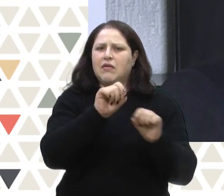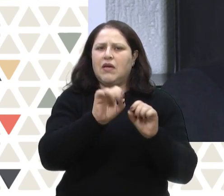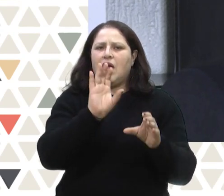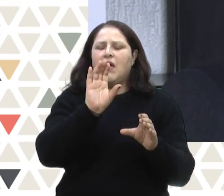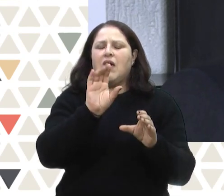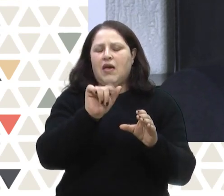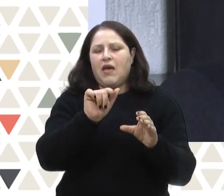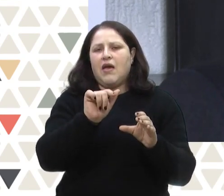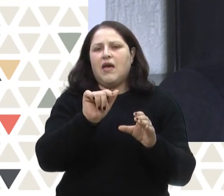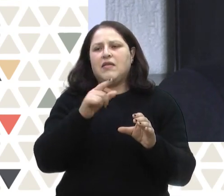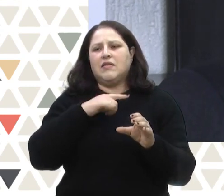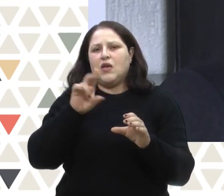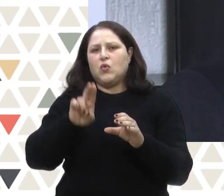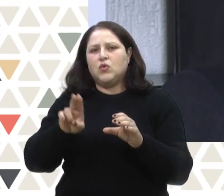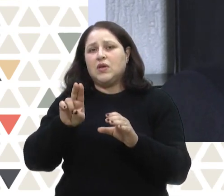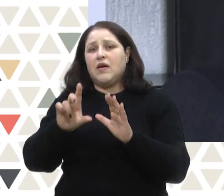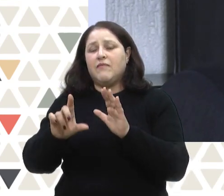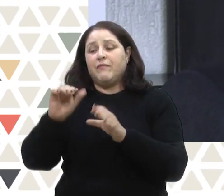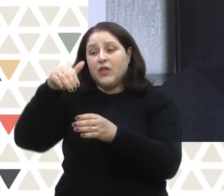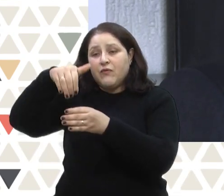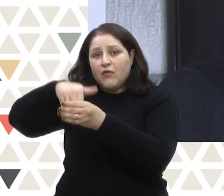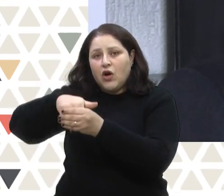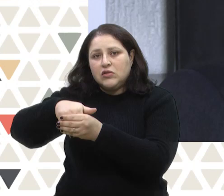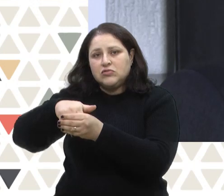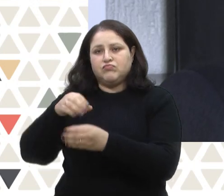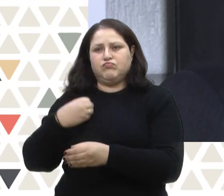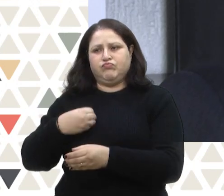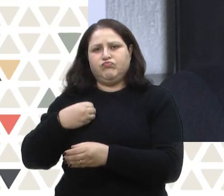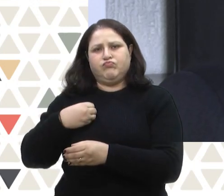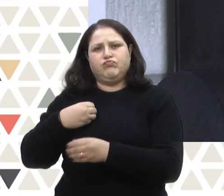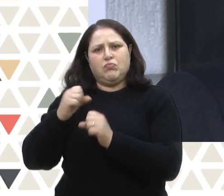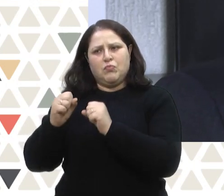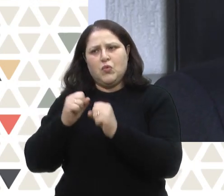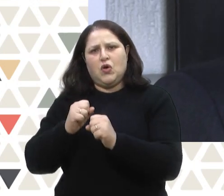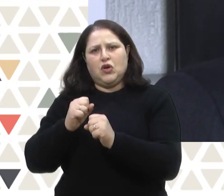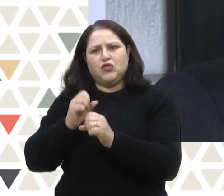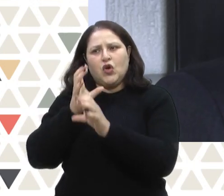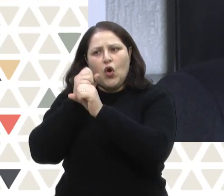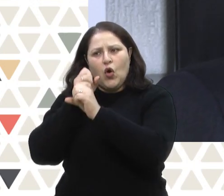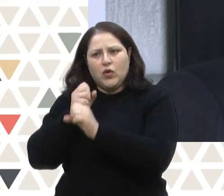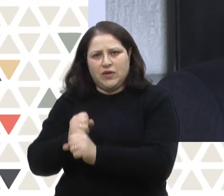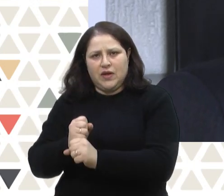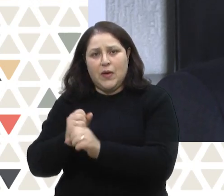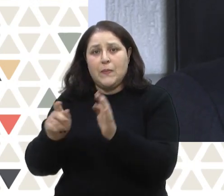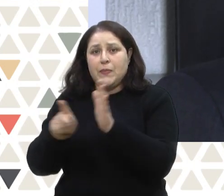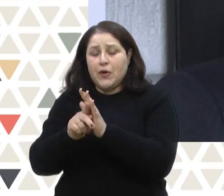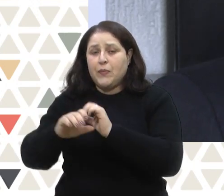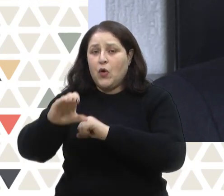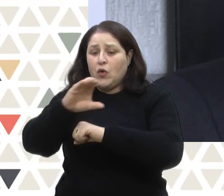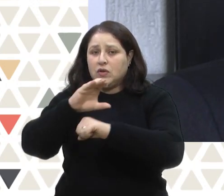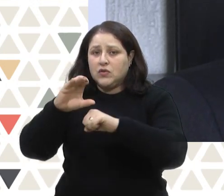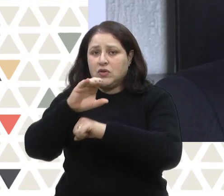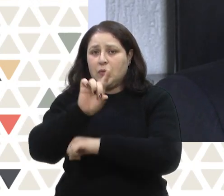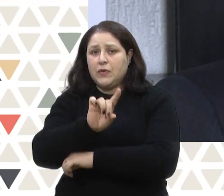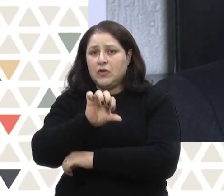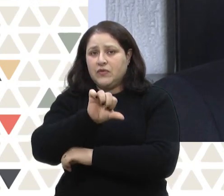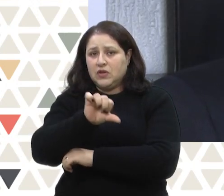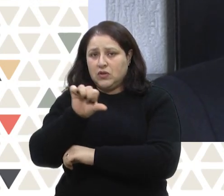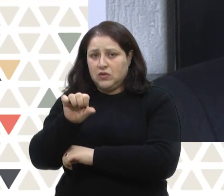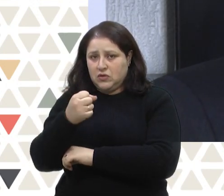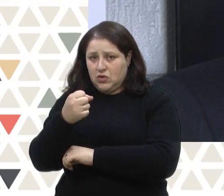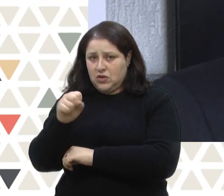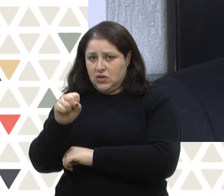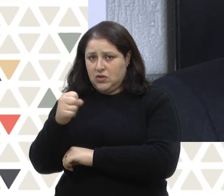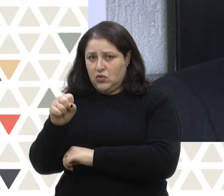votos válidos, é o conceito que consta, inclusive, na Constituição de 1988. Lembrando que até